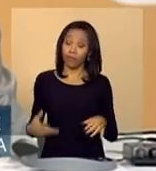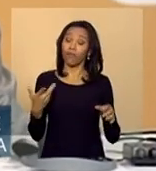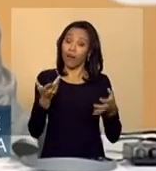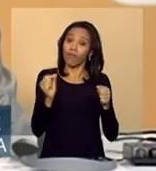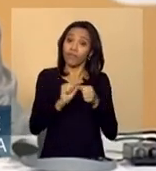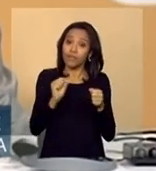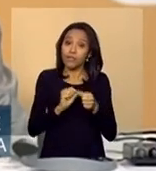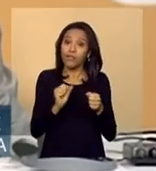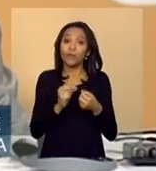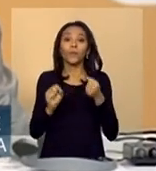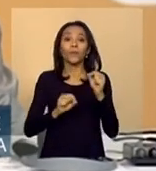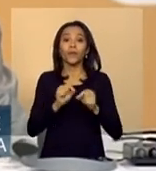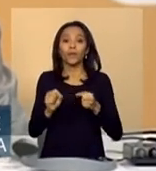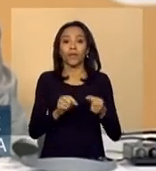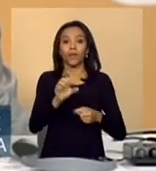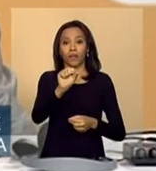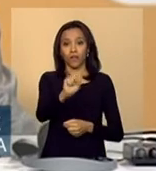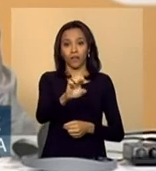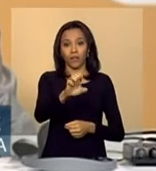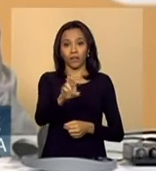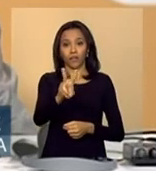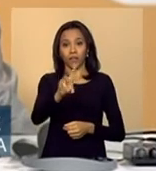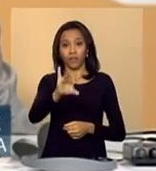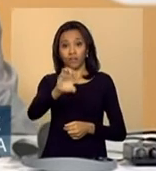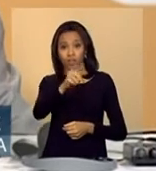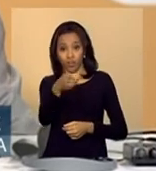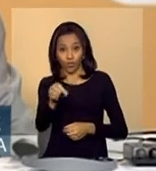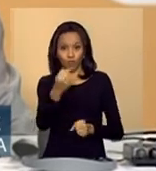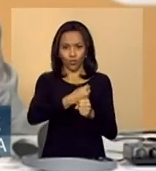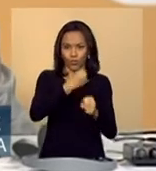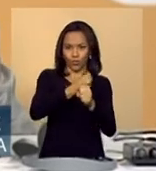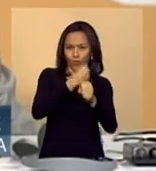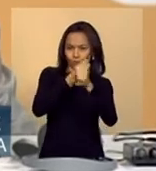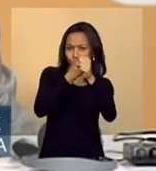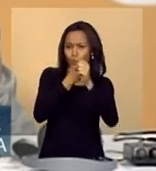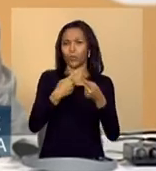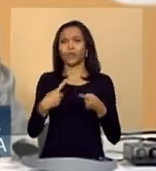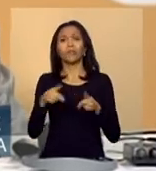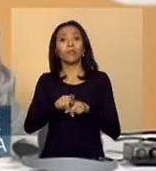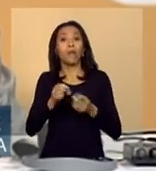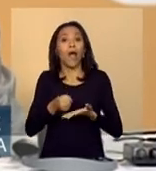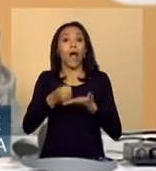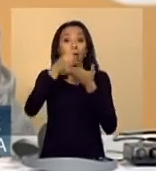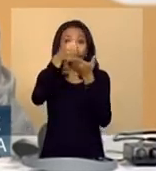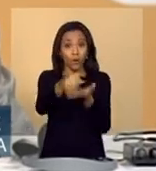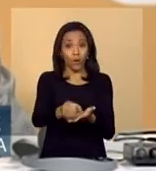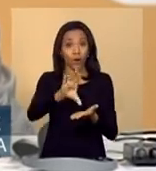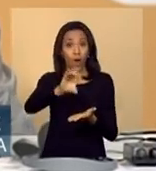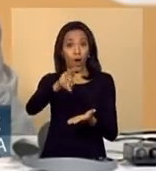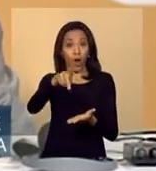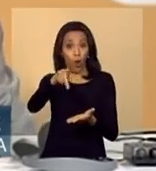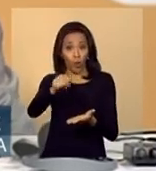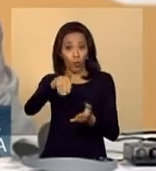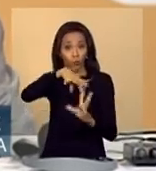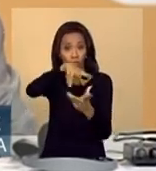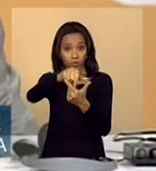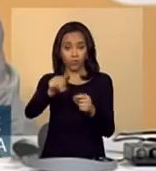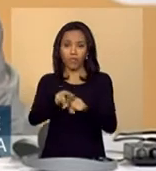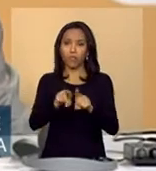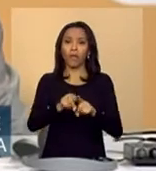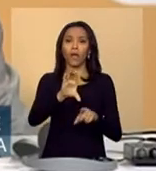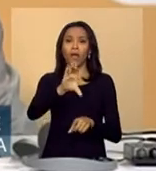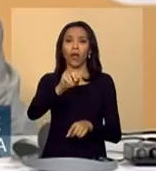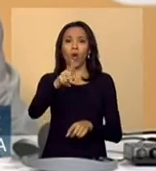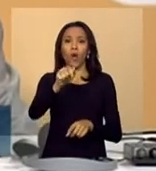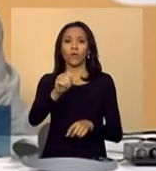serviços para infraestrutura, para o apoio à Copa das Confederações e Copa do Mundo. Originalmente, nós tínhamos